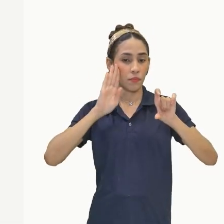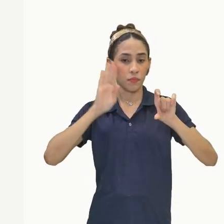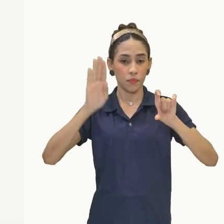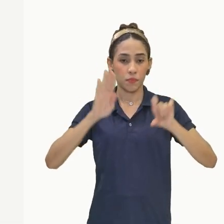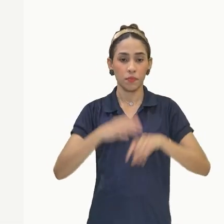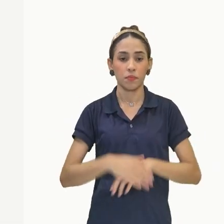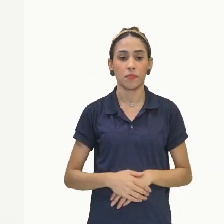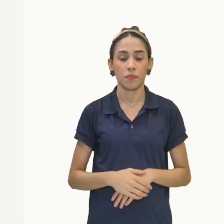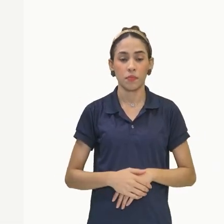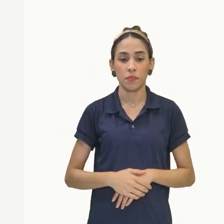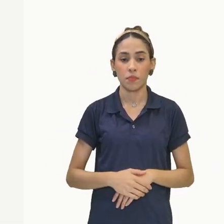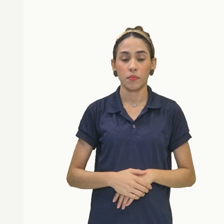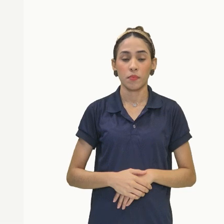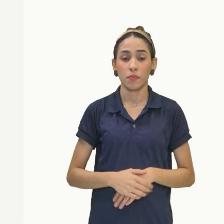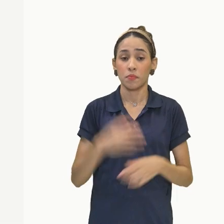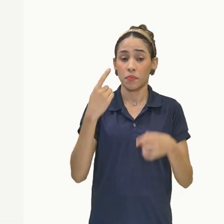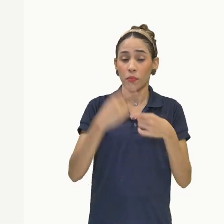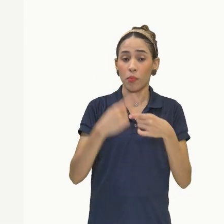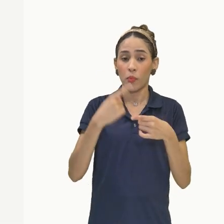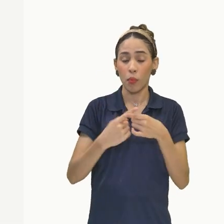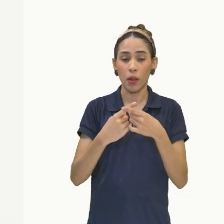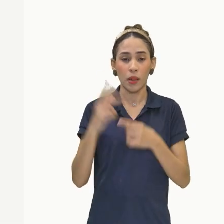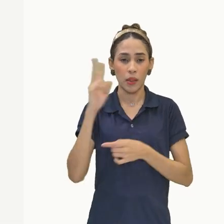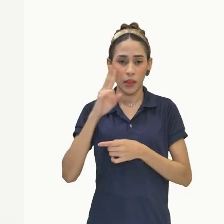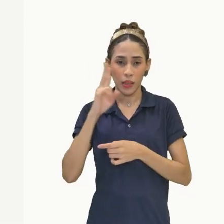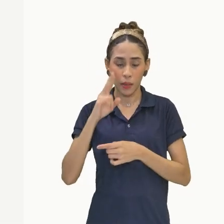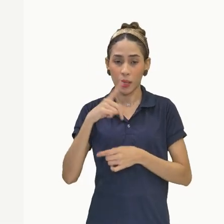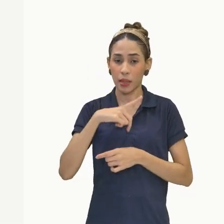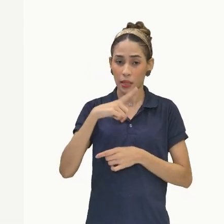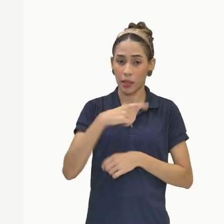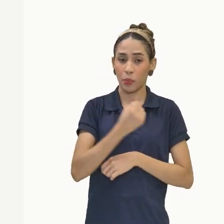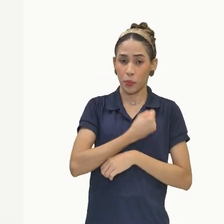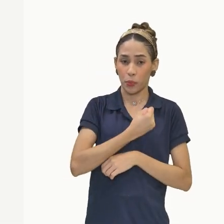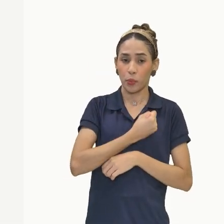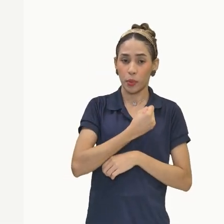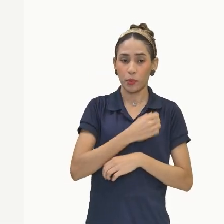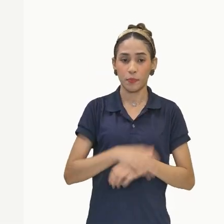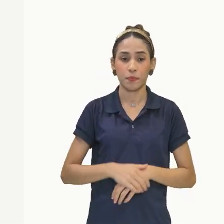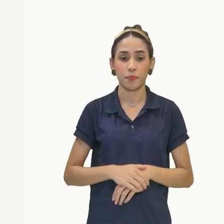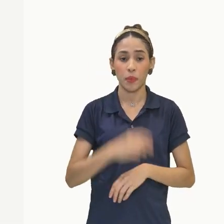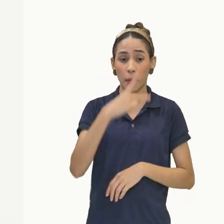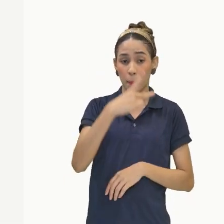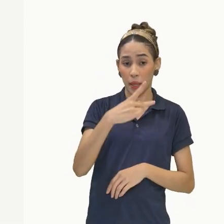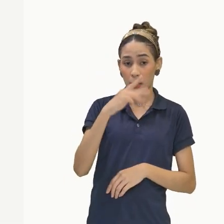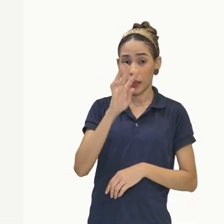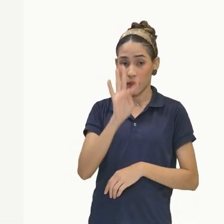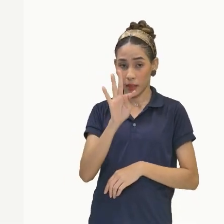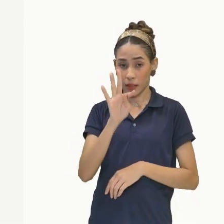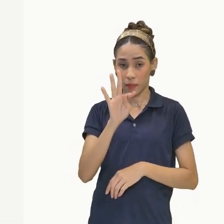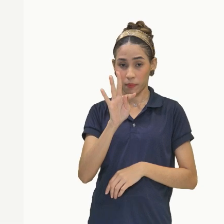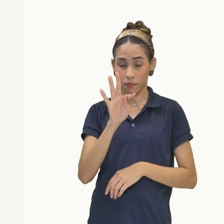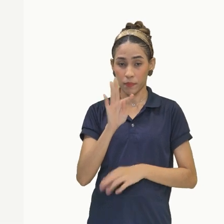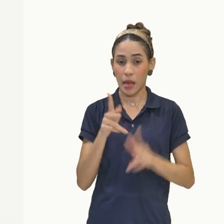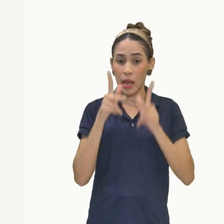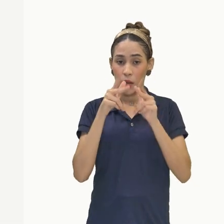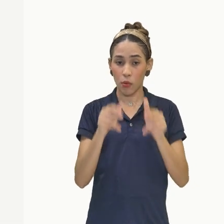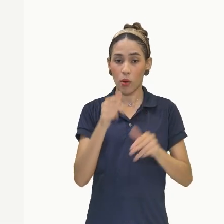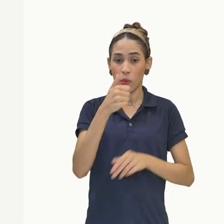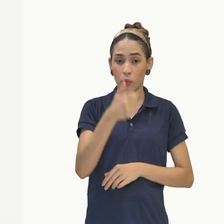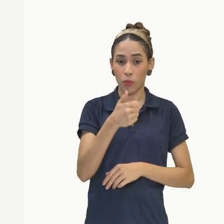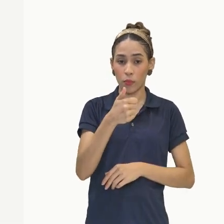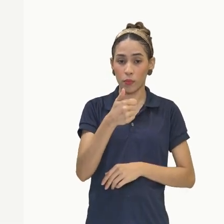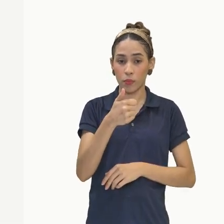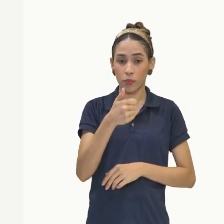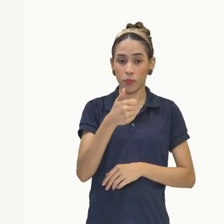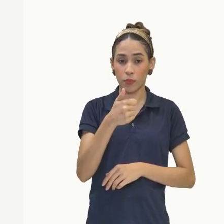receptor. Porque ele nos deu esse valor lá no enunciado, né? Ele falou que a potência total lá, pessoal, lá no enunciado ele disse que o